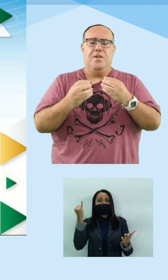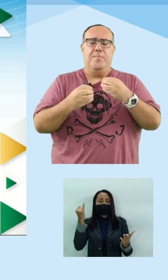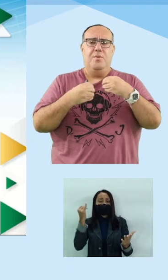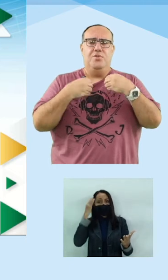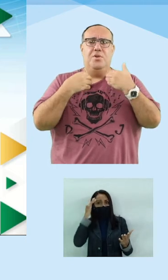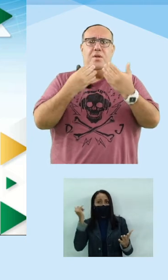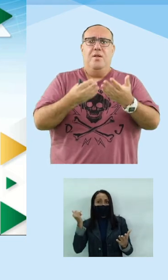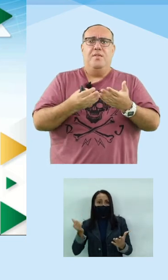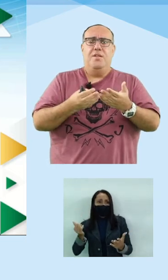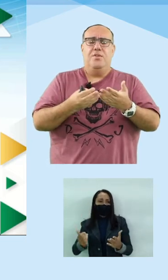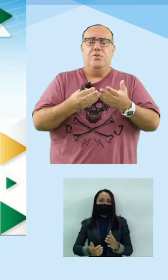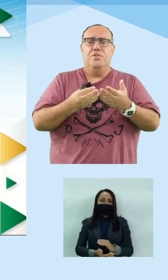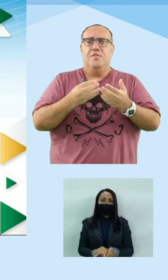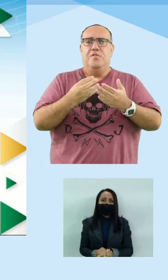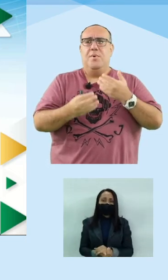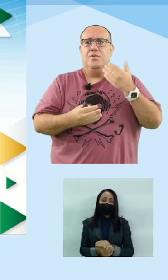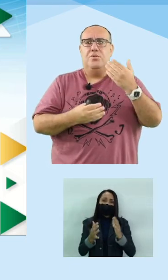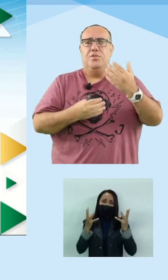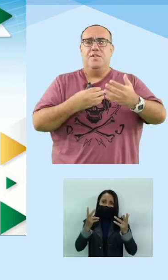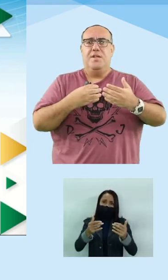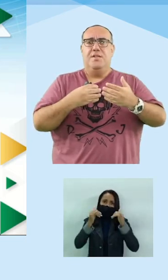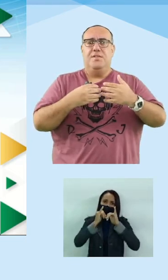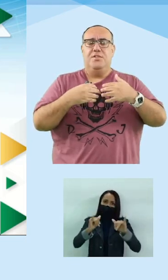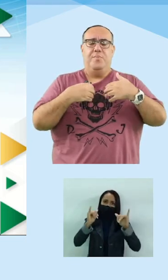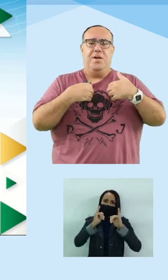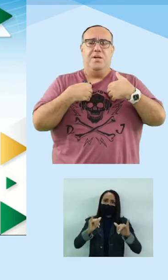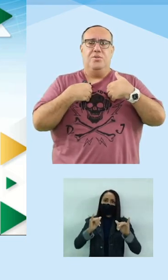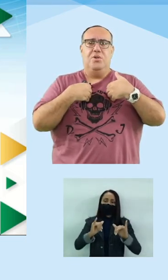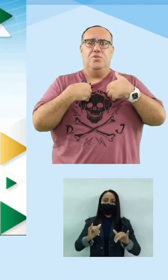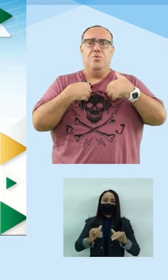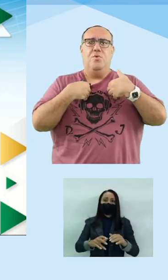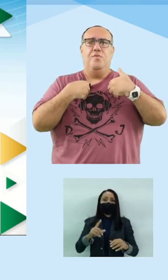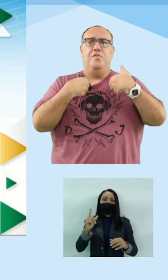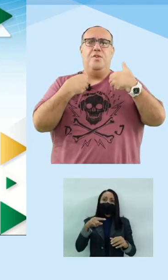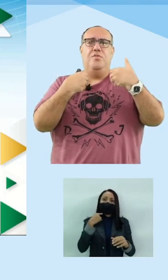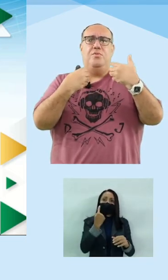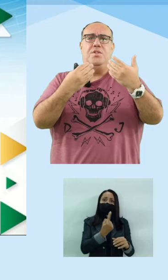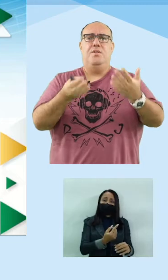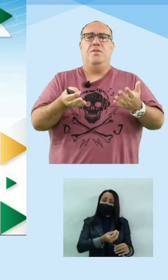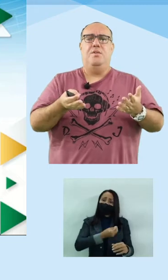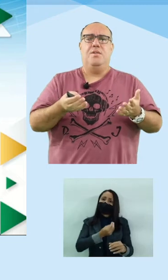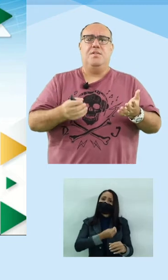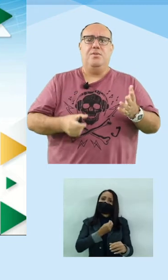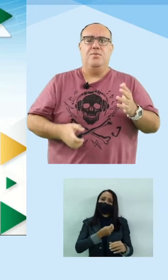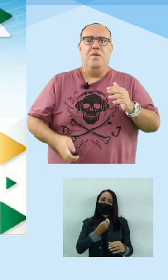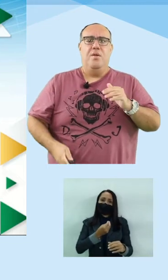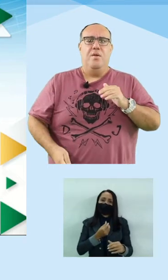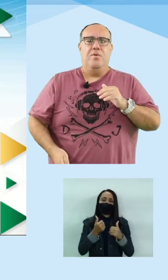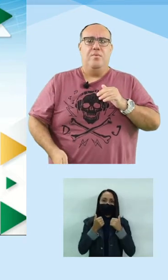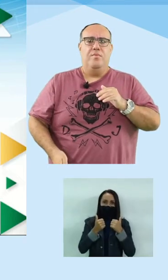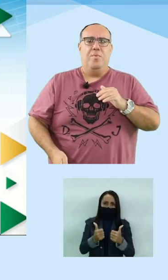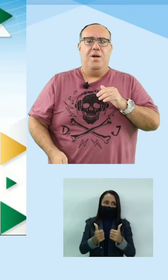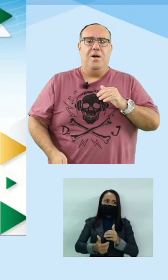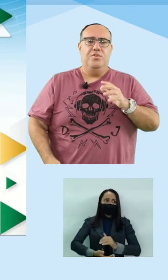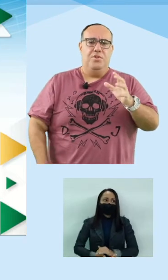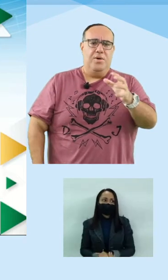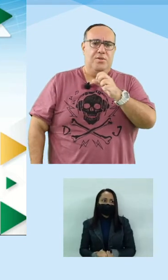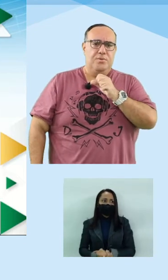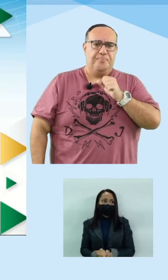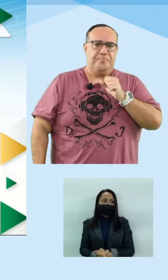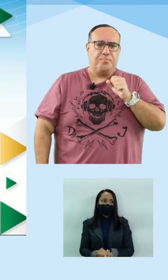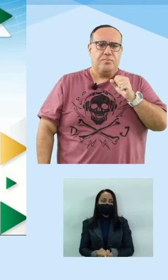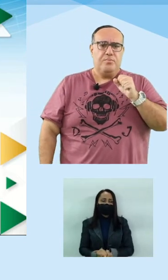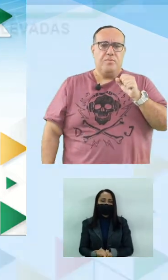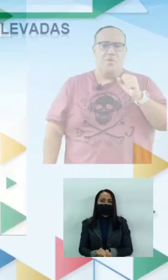nós sabermos de todas as informações interessantes para o nosso convívio no dia a dia, tá certo? Vamos lá,